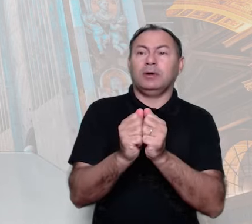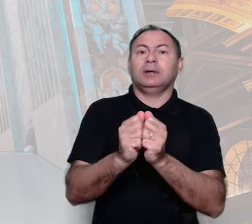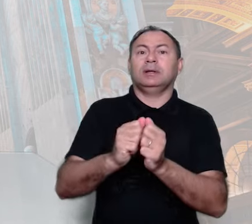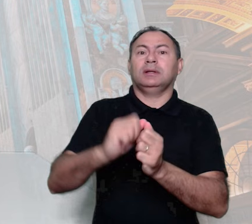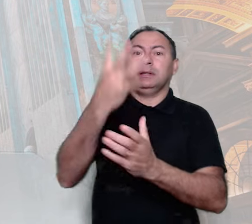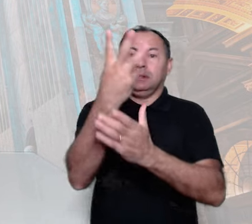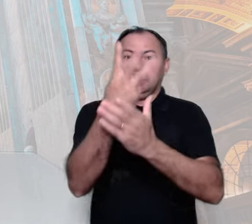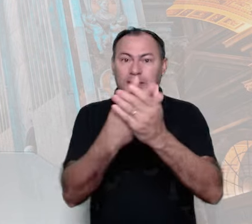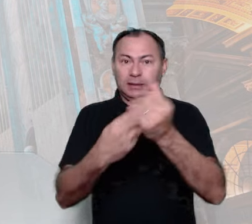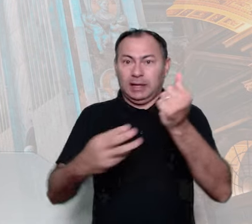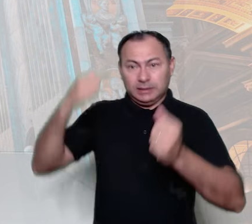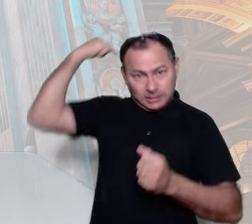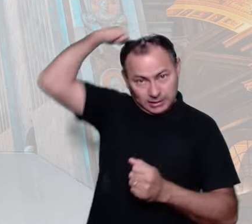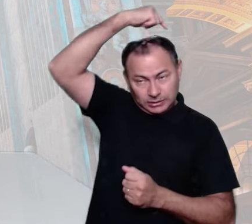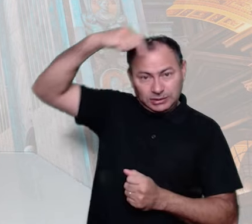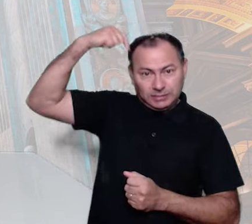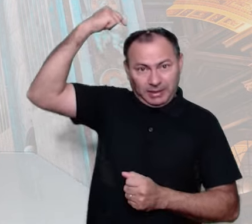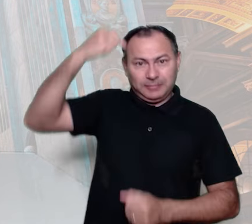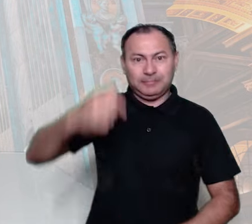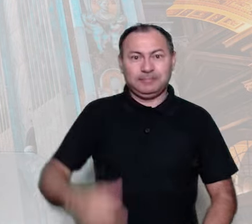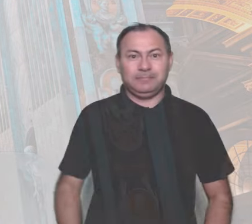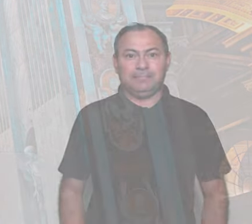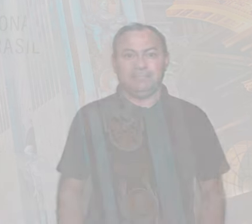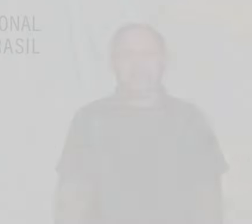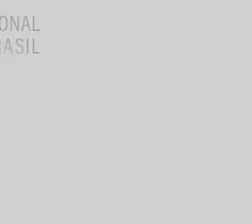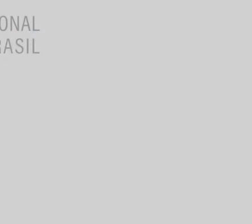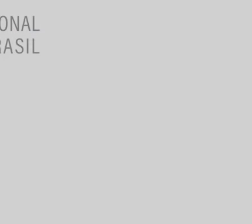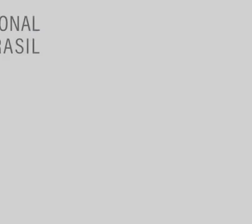com a Trindade Santíssima.